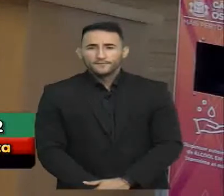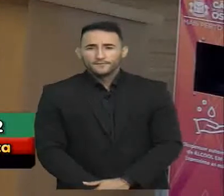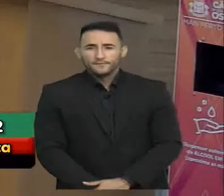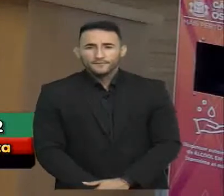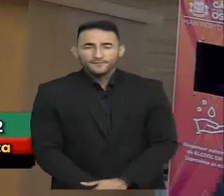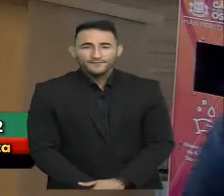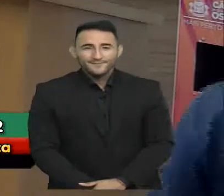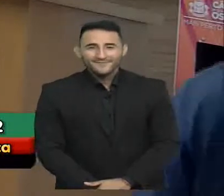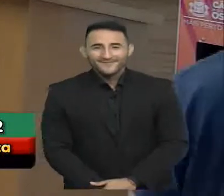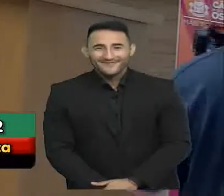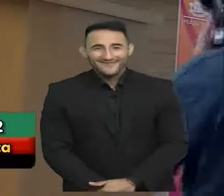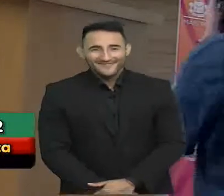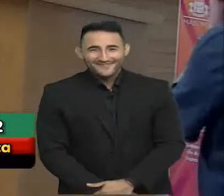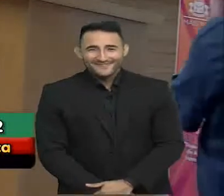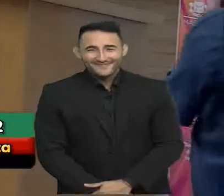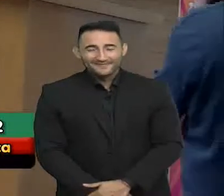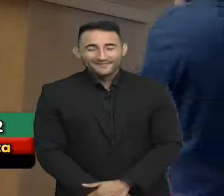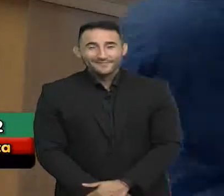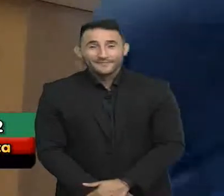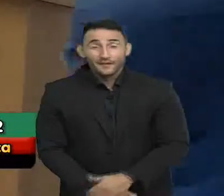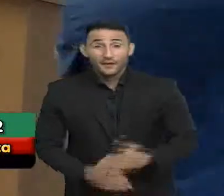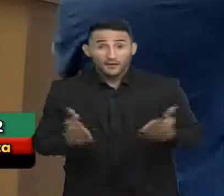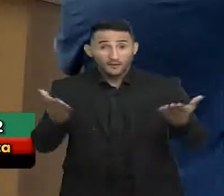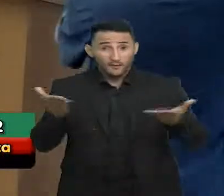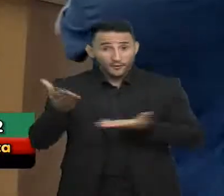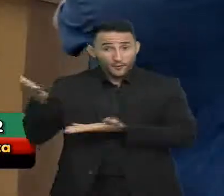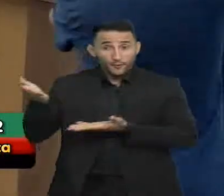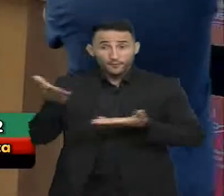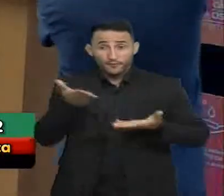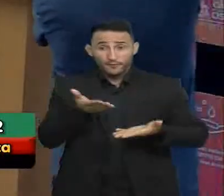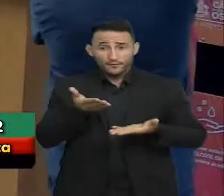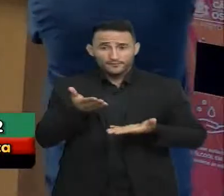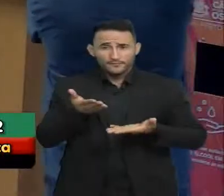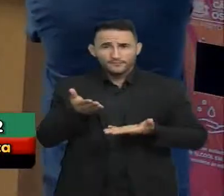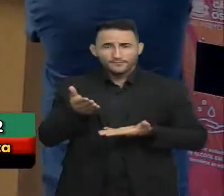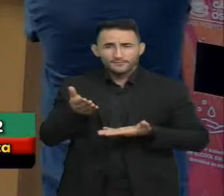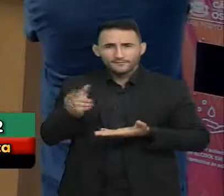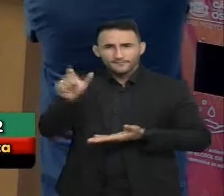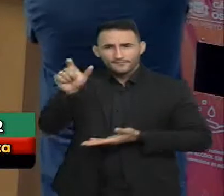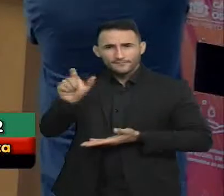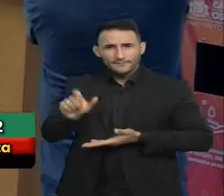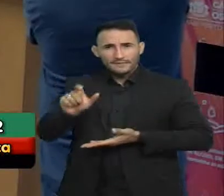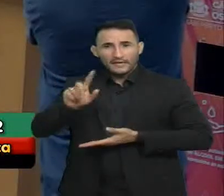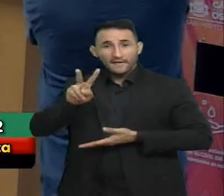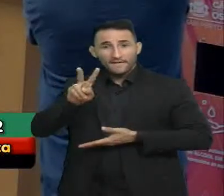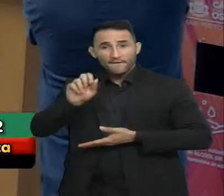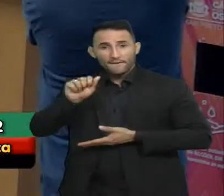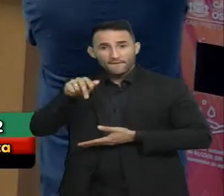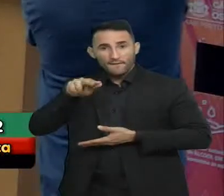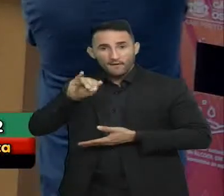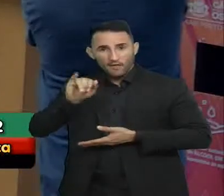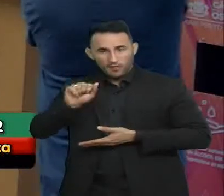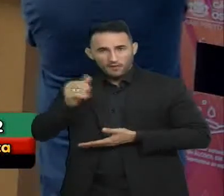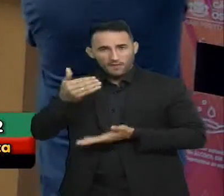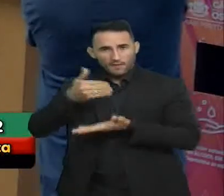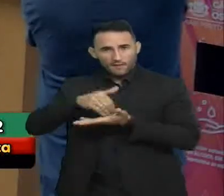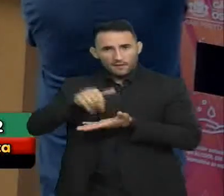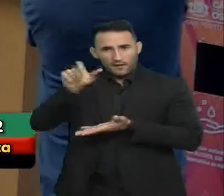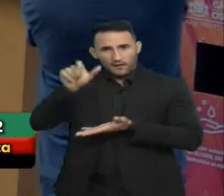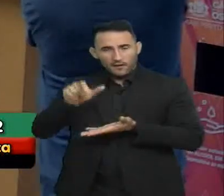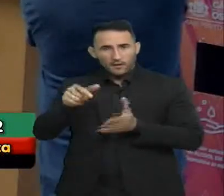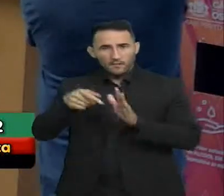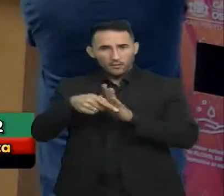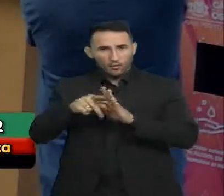Para iniciar, eu convido a senhora Vânia Soares, secretária do Fórum Interreligioso de